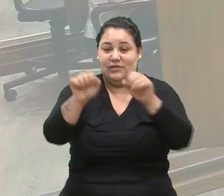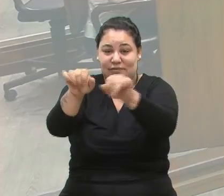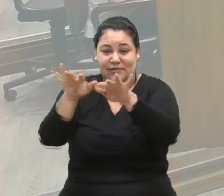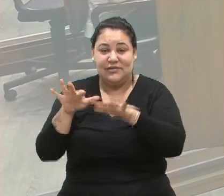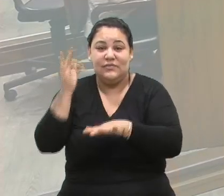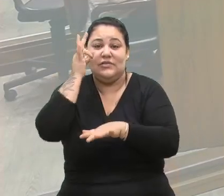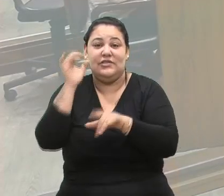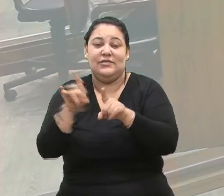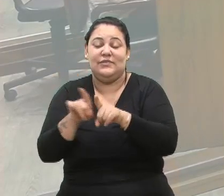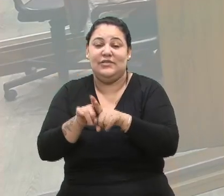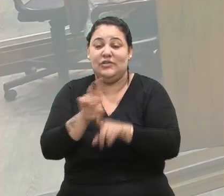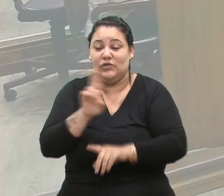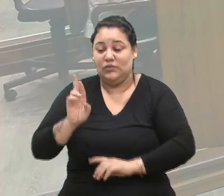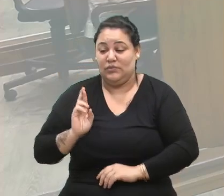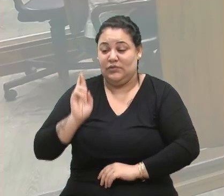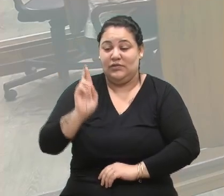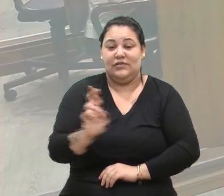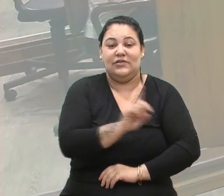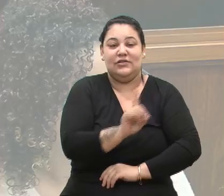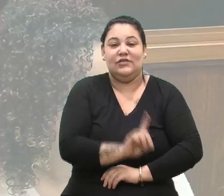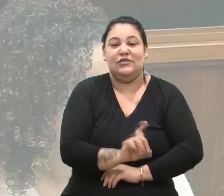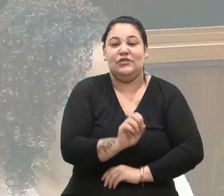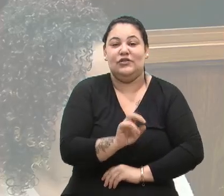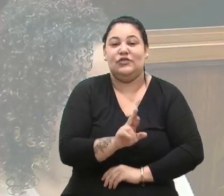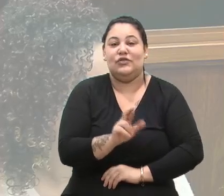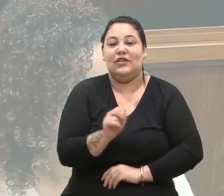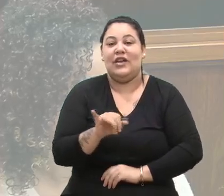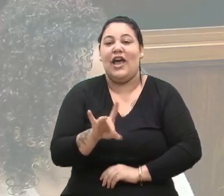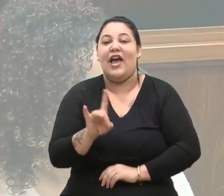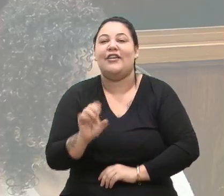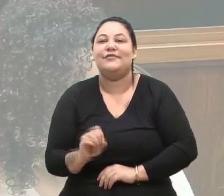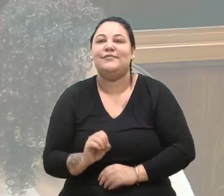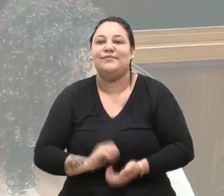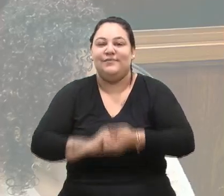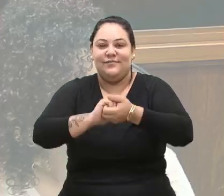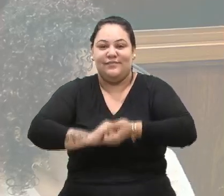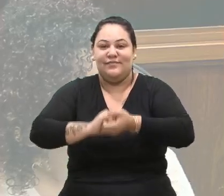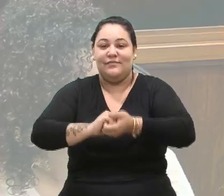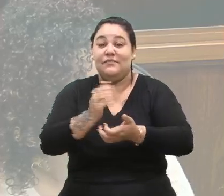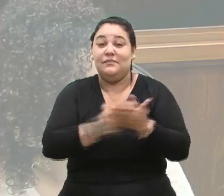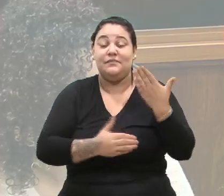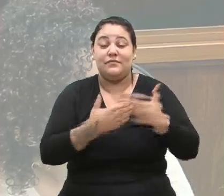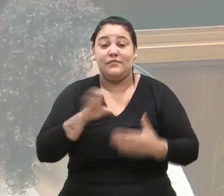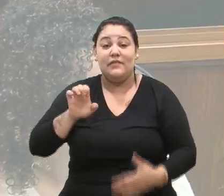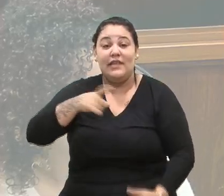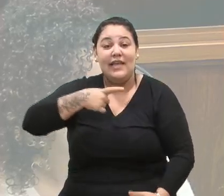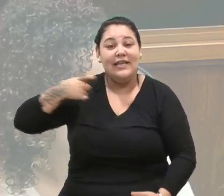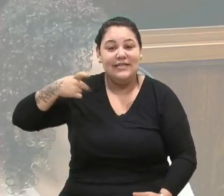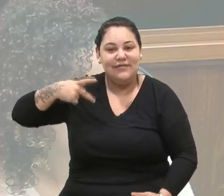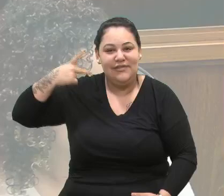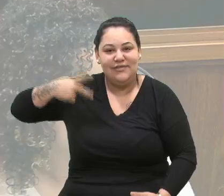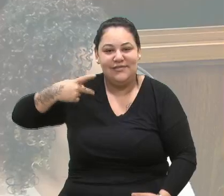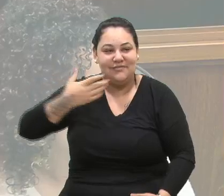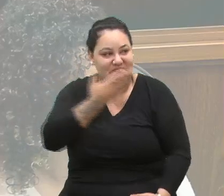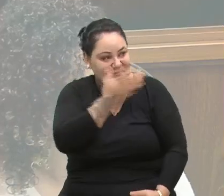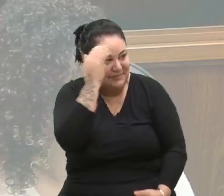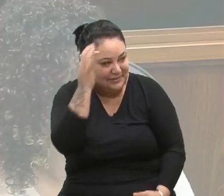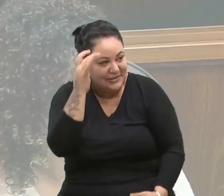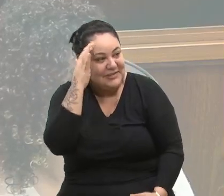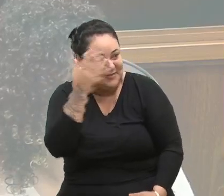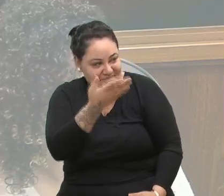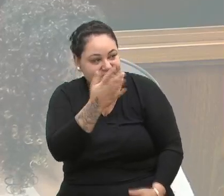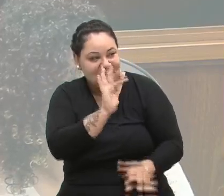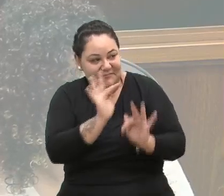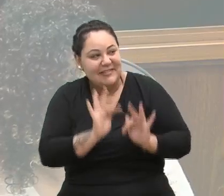do vereador Zoraido Silva, cumprimentar todos os ex-vereadores. E imagina a tua felicidade, Zoraido, né?